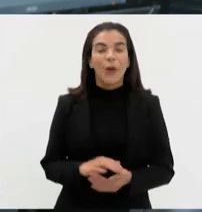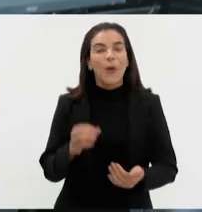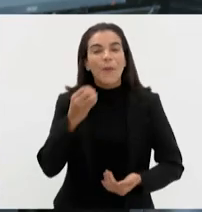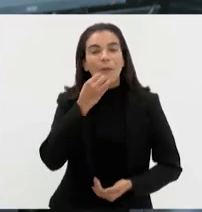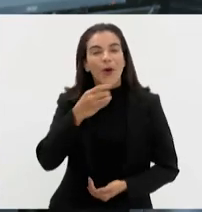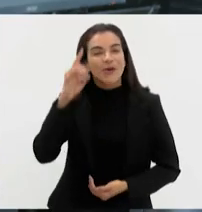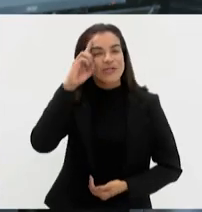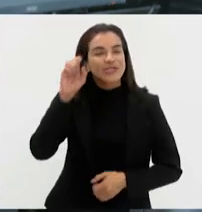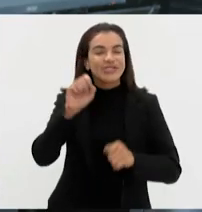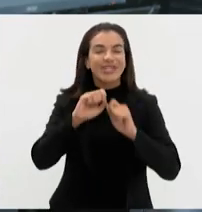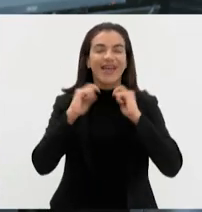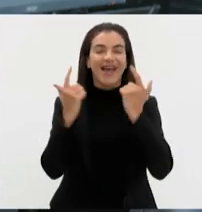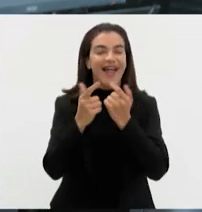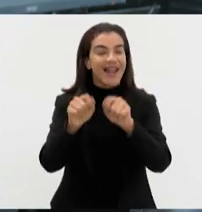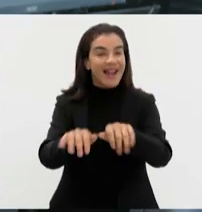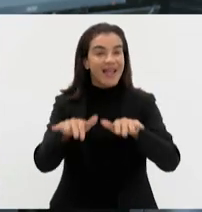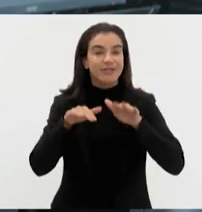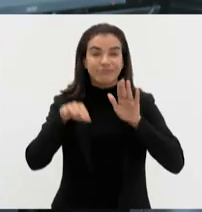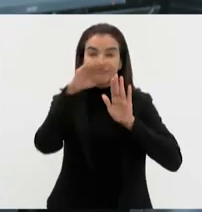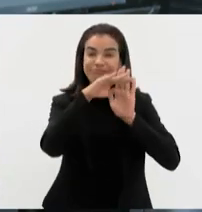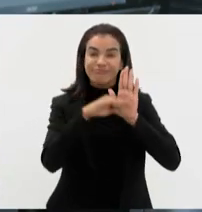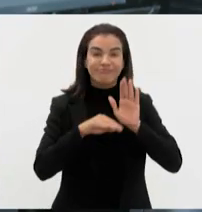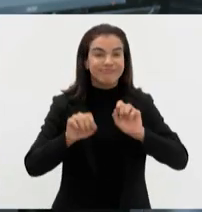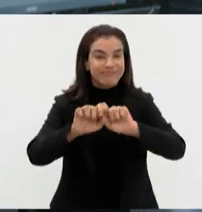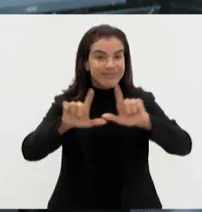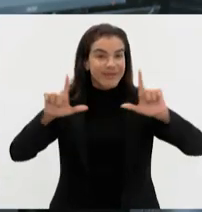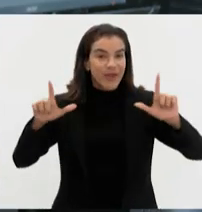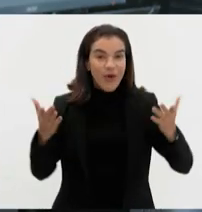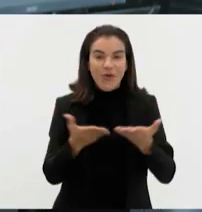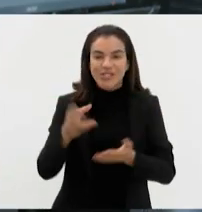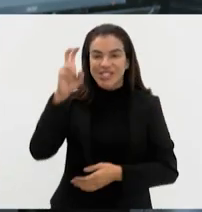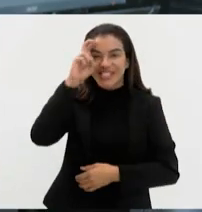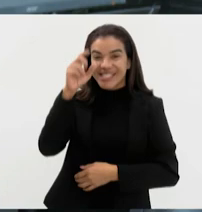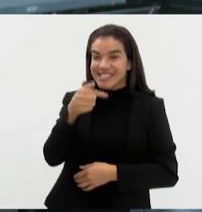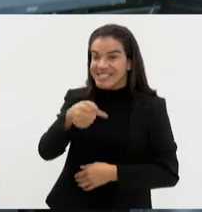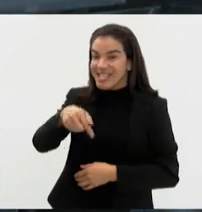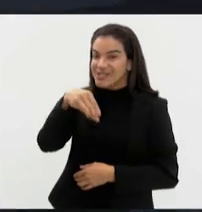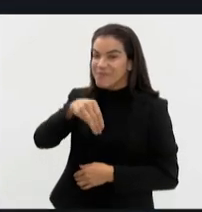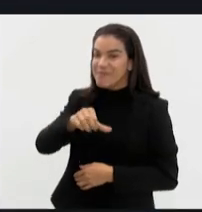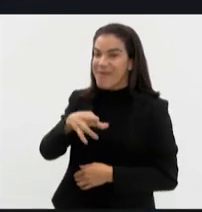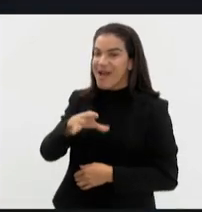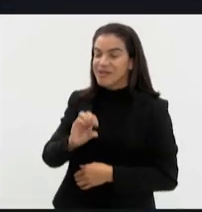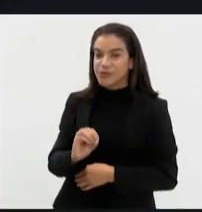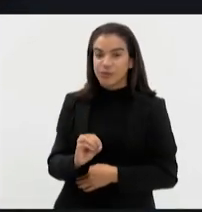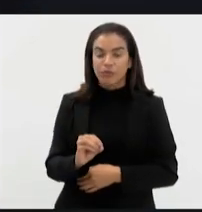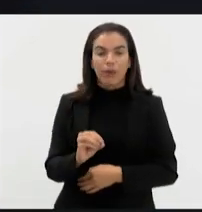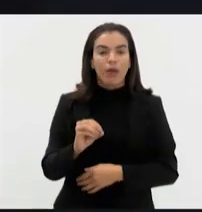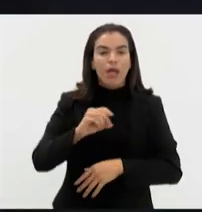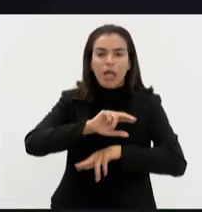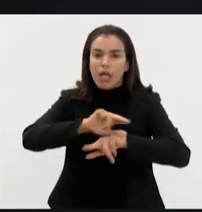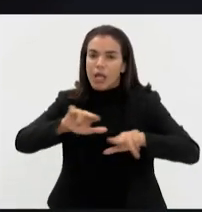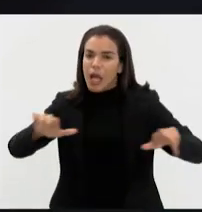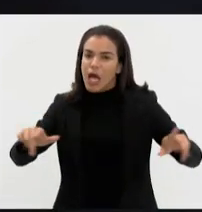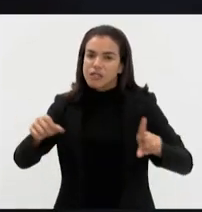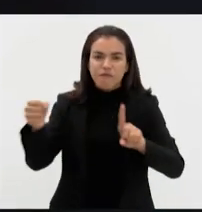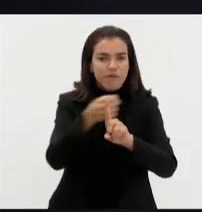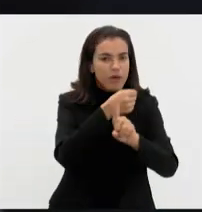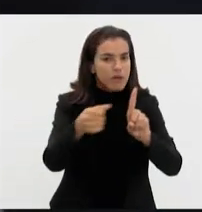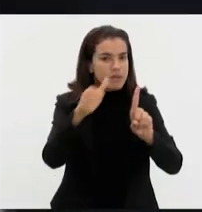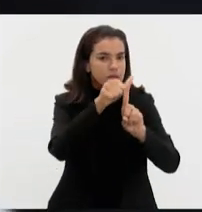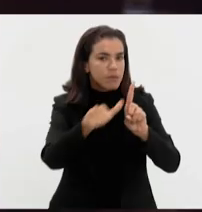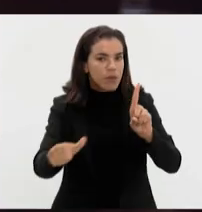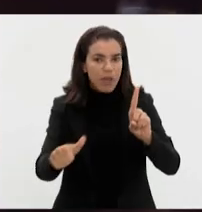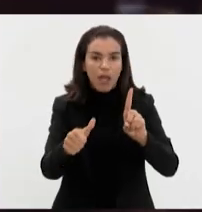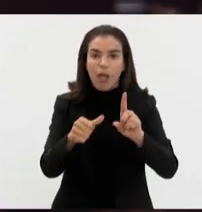O Bom Dia Alerj traz os seguintes destaques nesta quinta-feira, 7 de março. Casos de violência contra a mulher